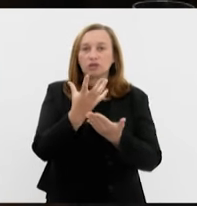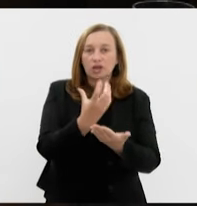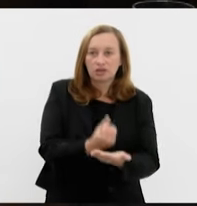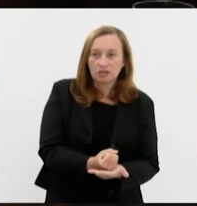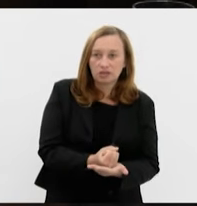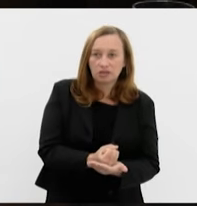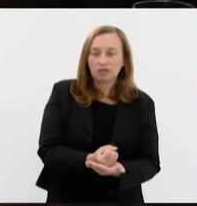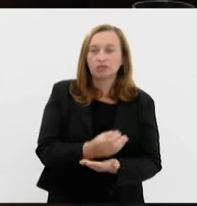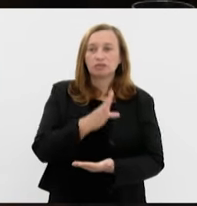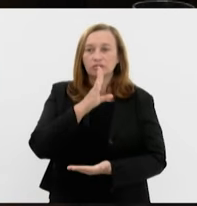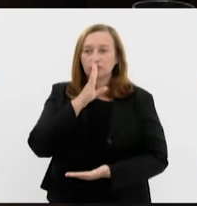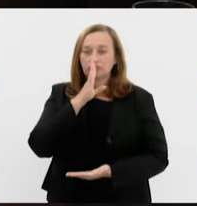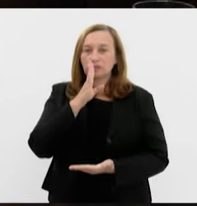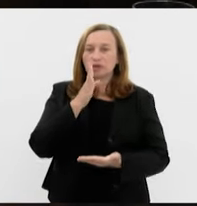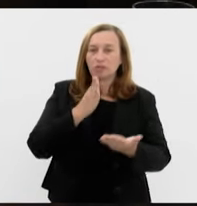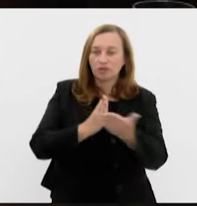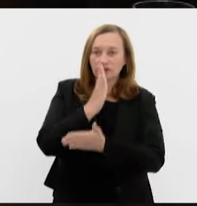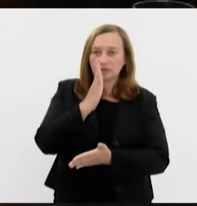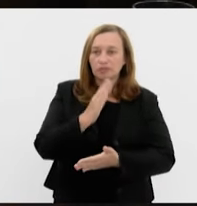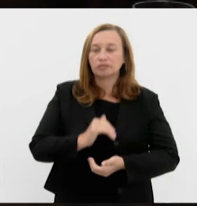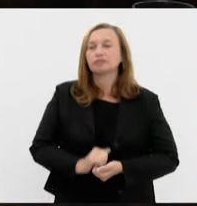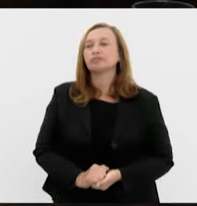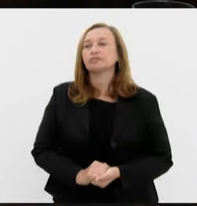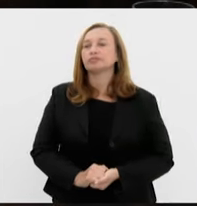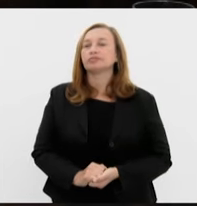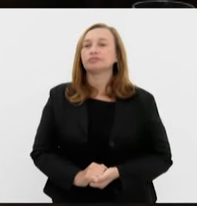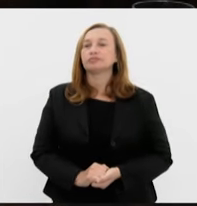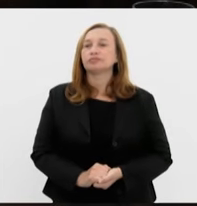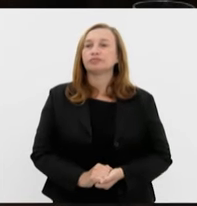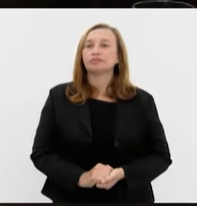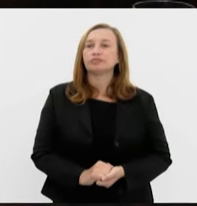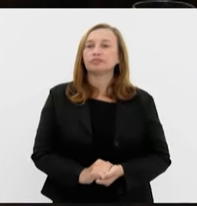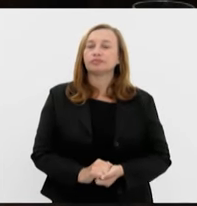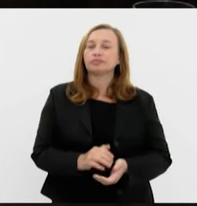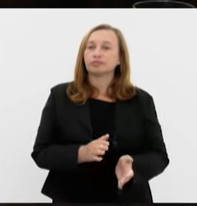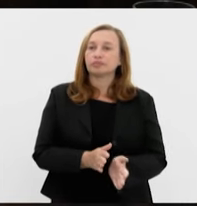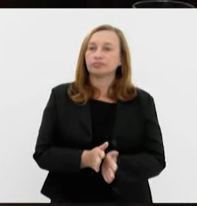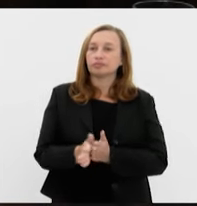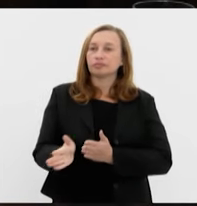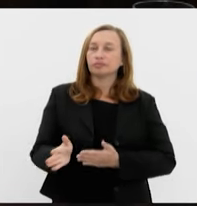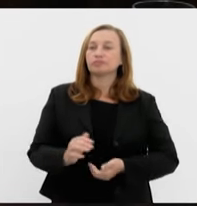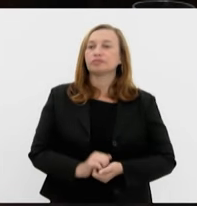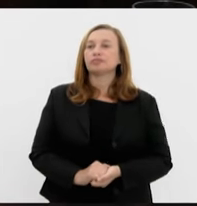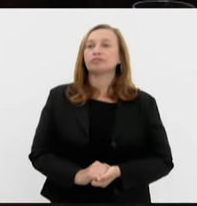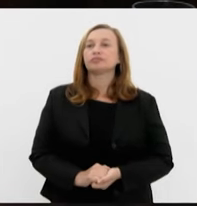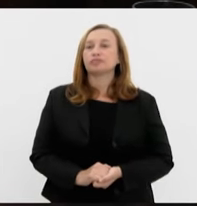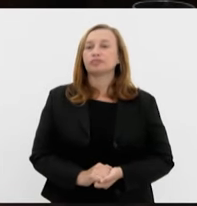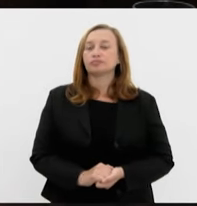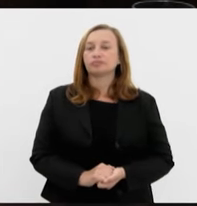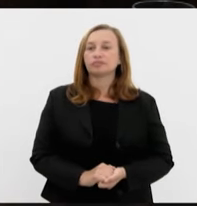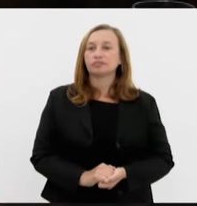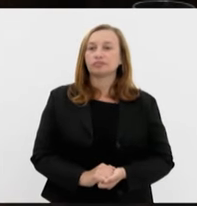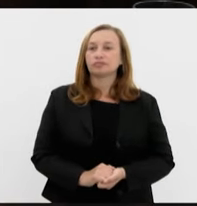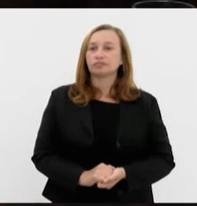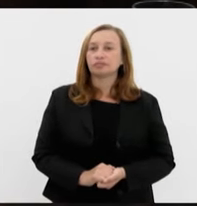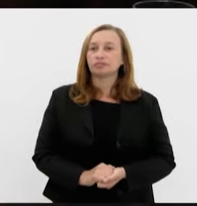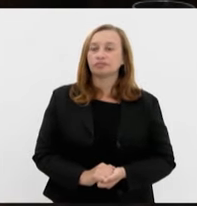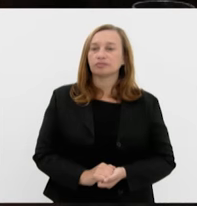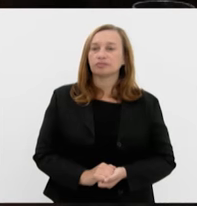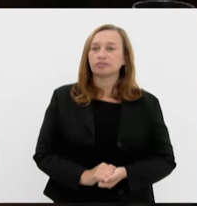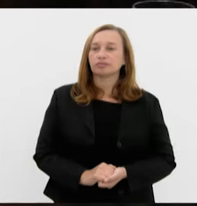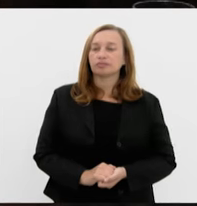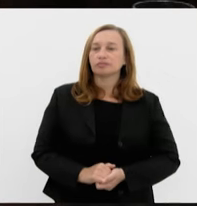votação estão aprovado vai a promulgação em